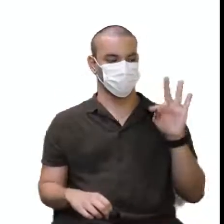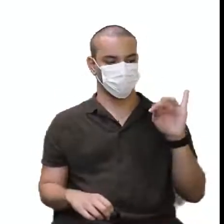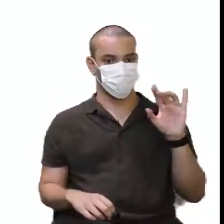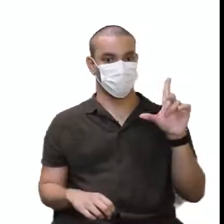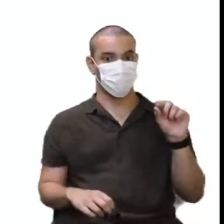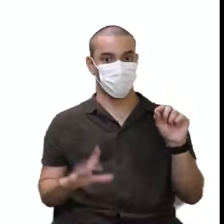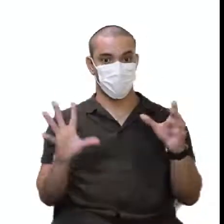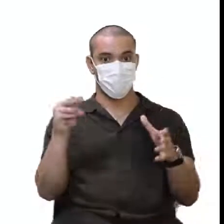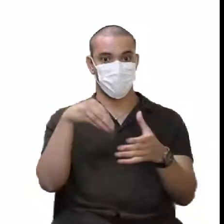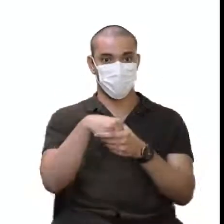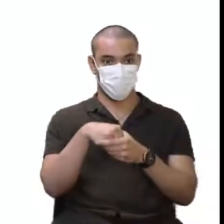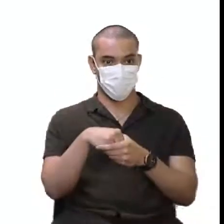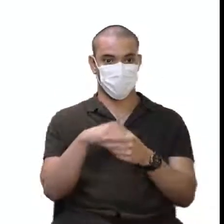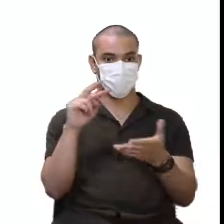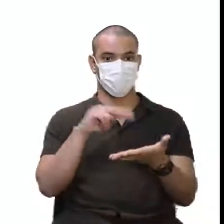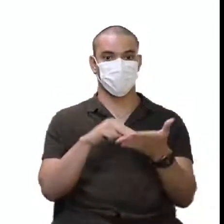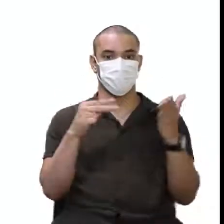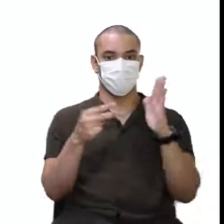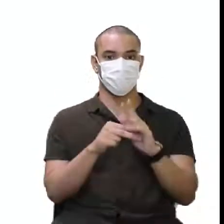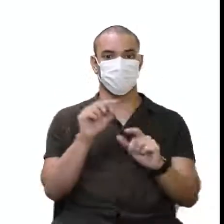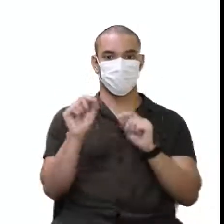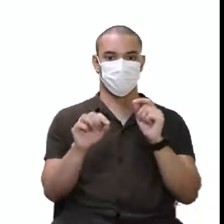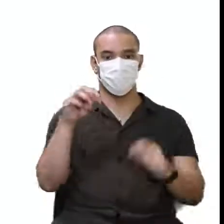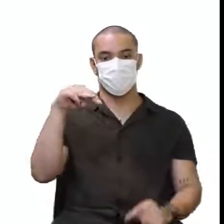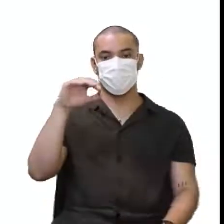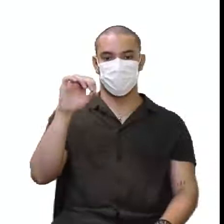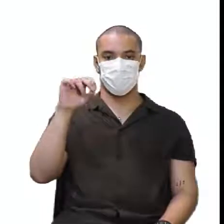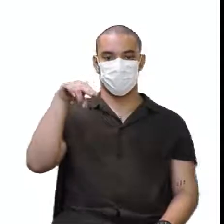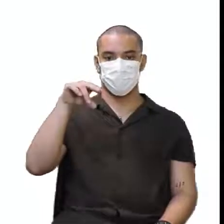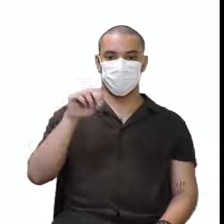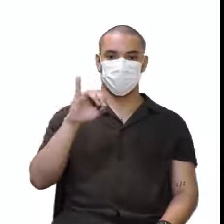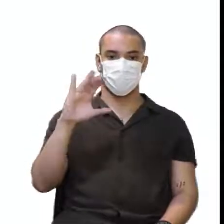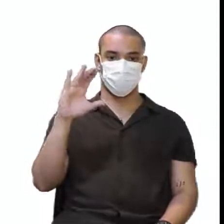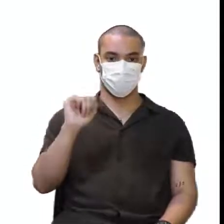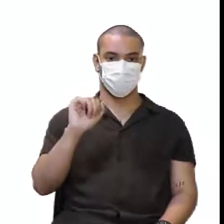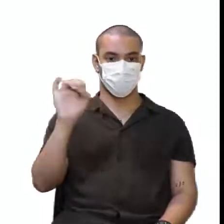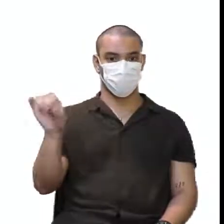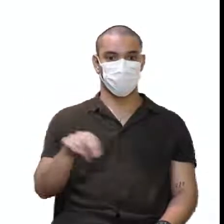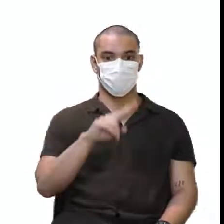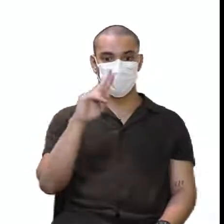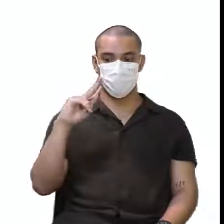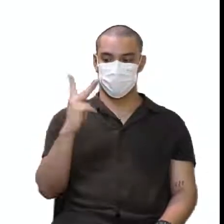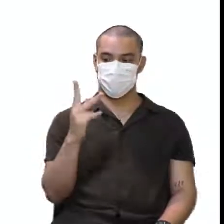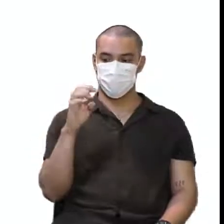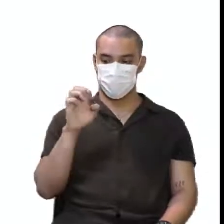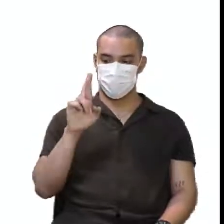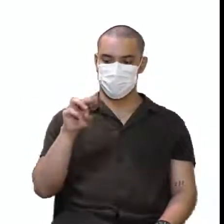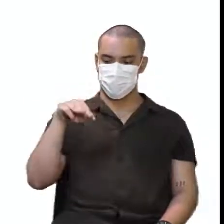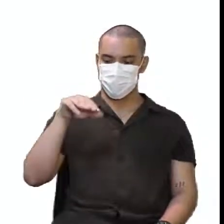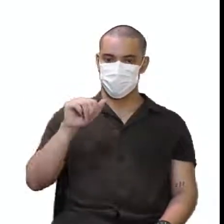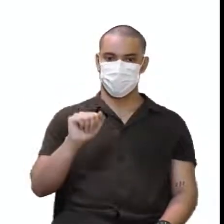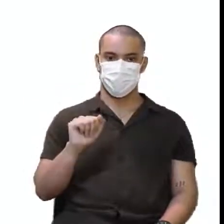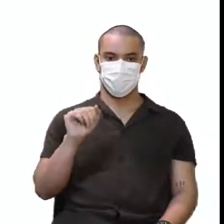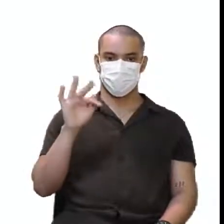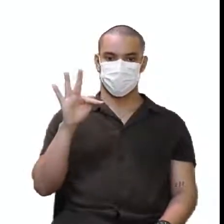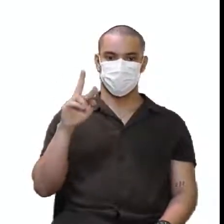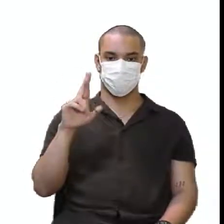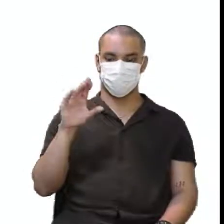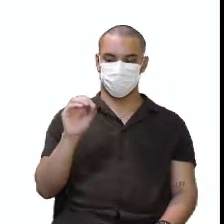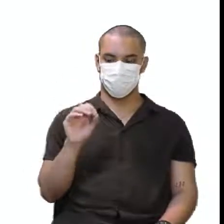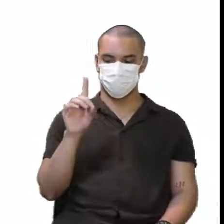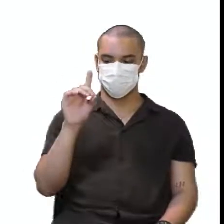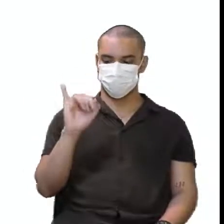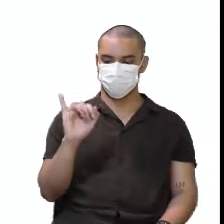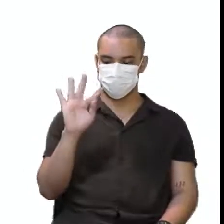uma planta hermafrodita ou monóica, tá? Nós já falamos desse conceito aqui.